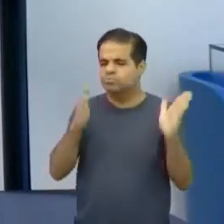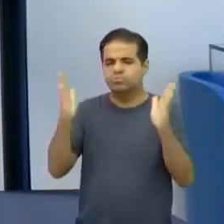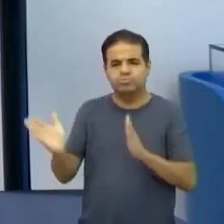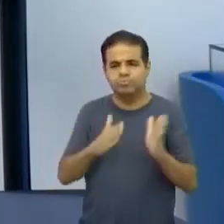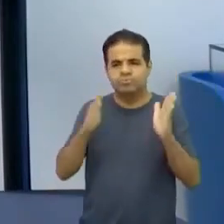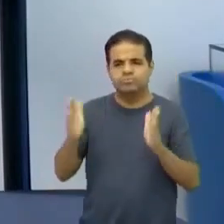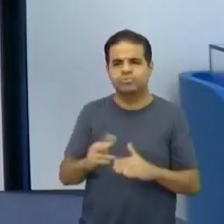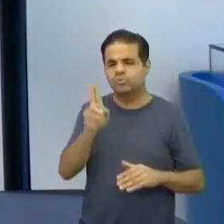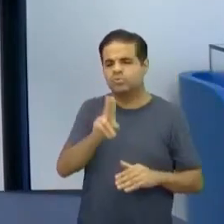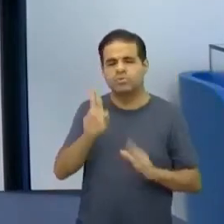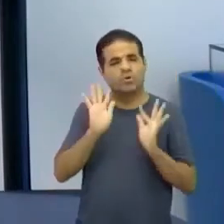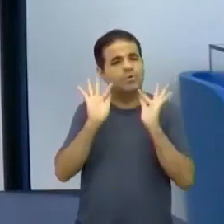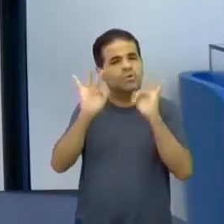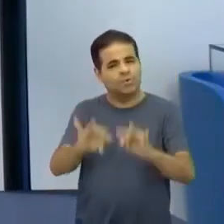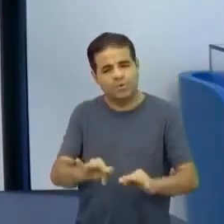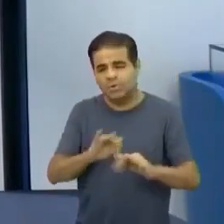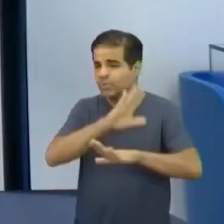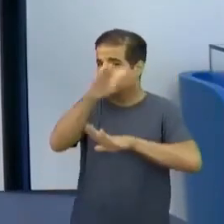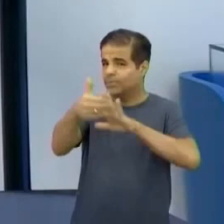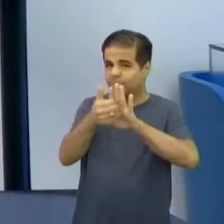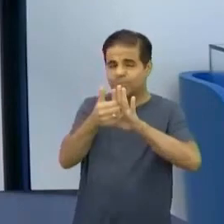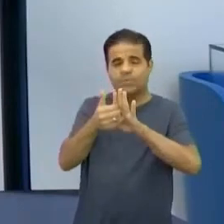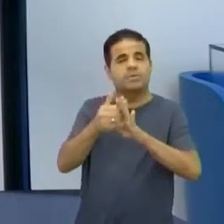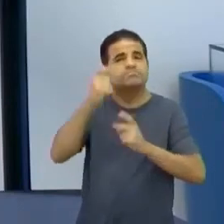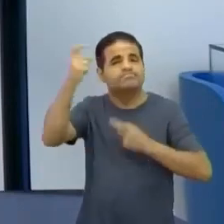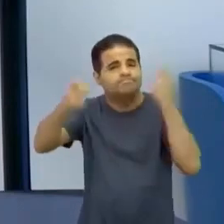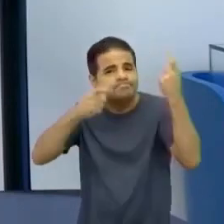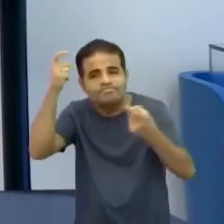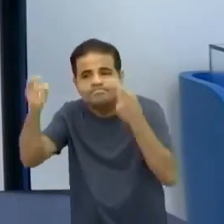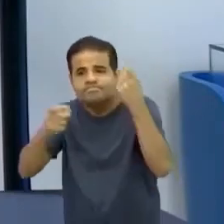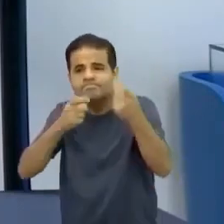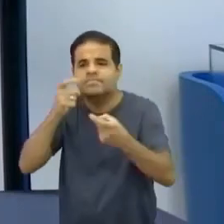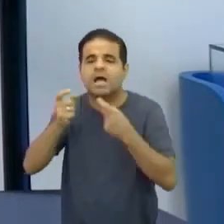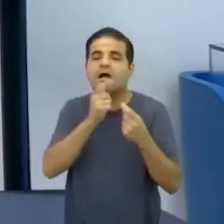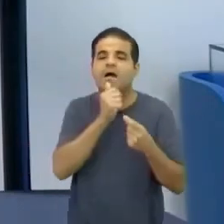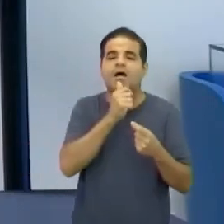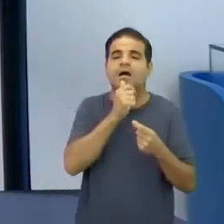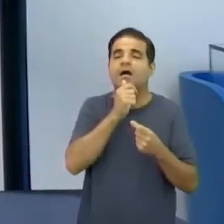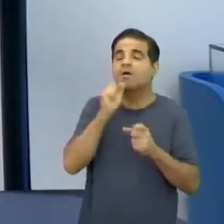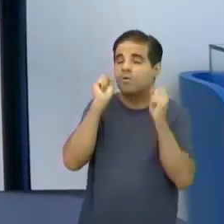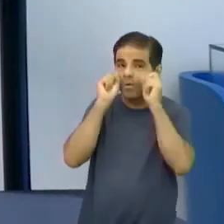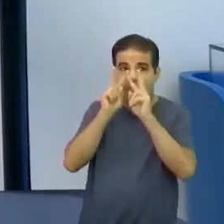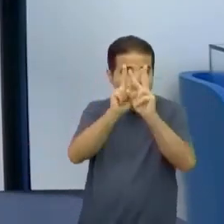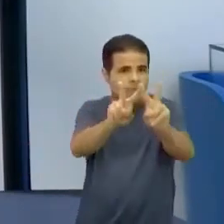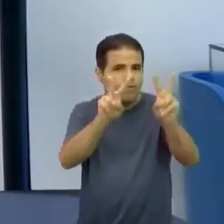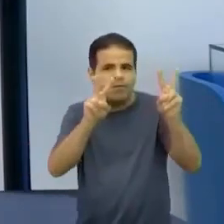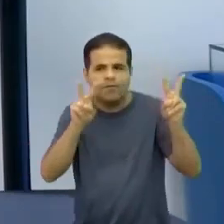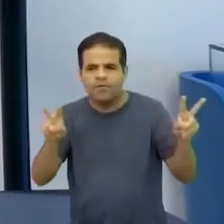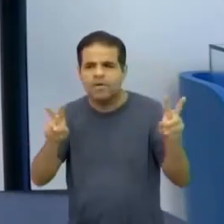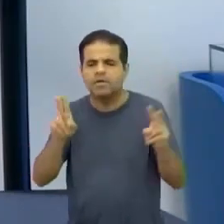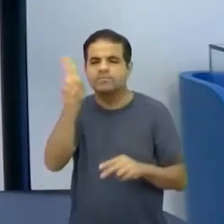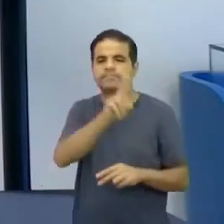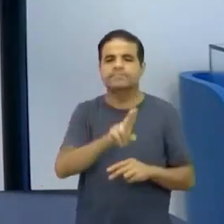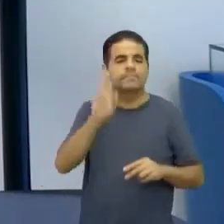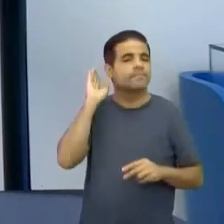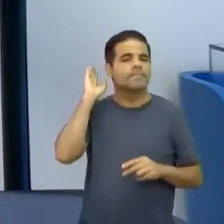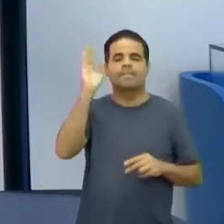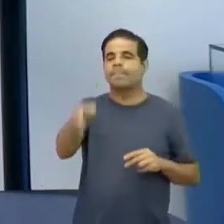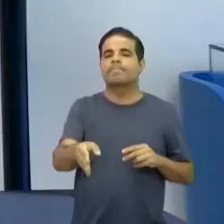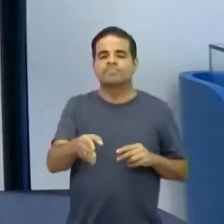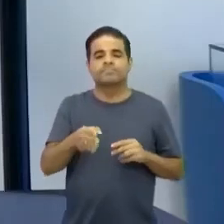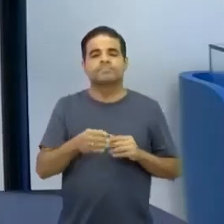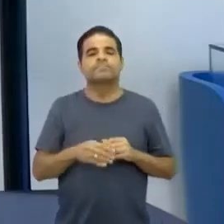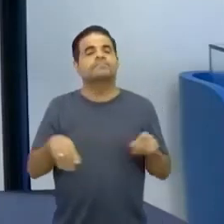utilização finais dos bens. Então a pegada hídrica ela se preocupa com a água que está sendo vista, com aquela que está sendo usada